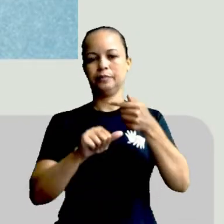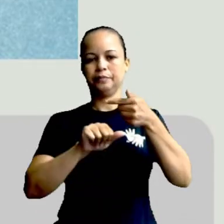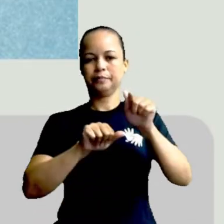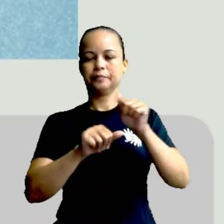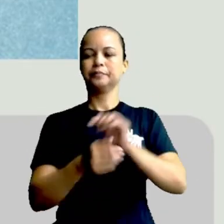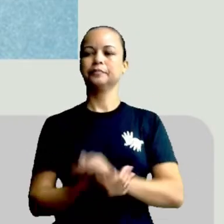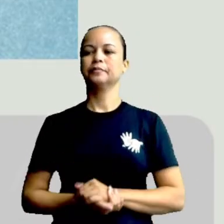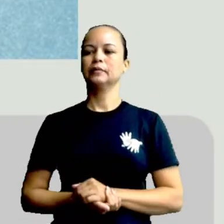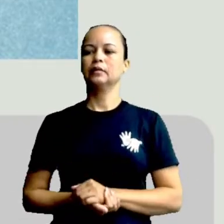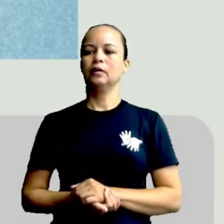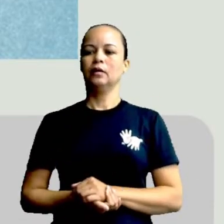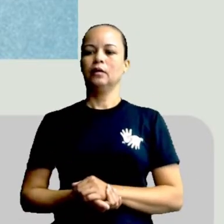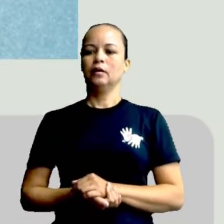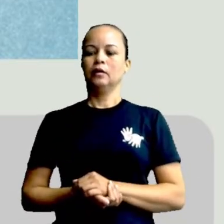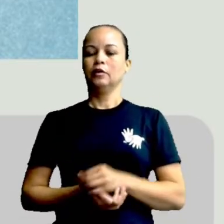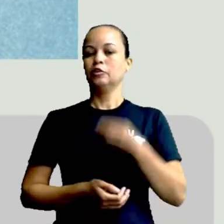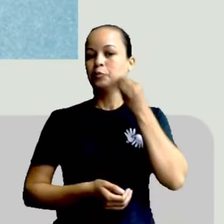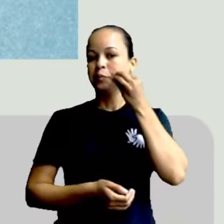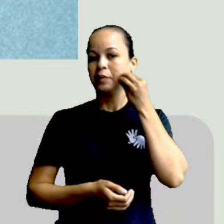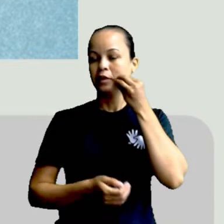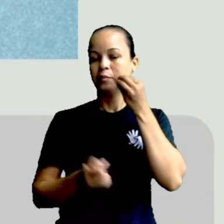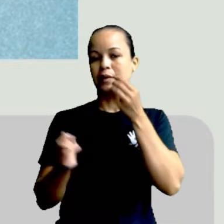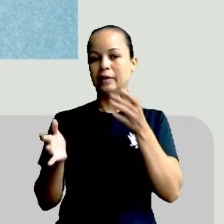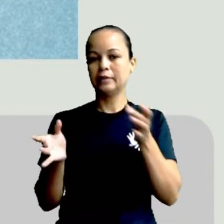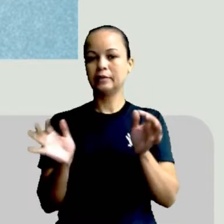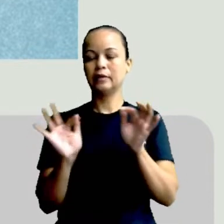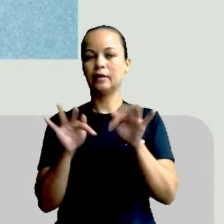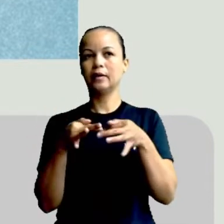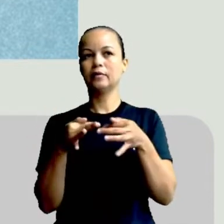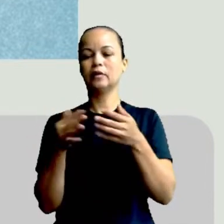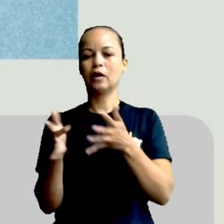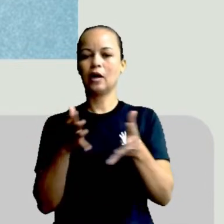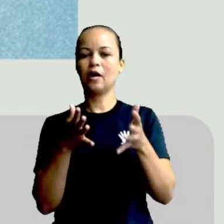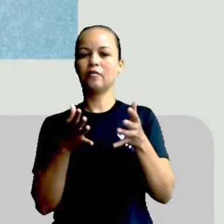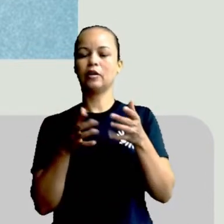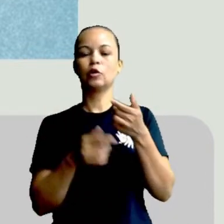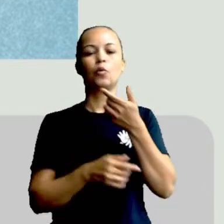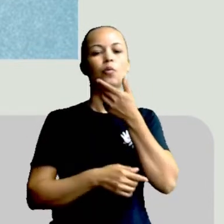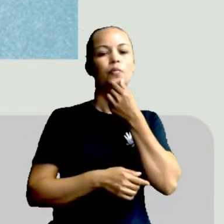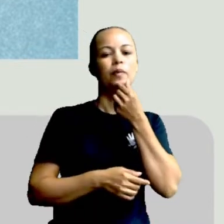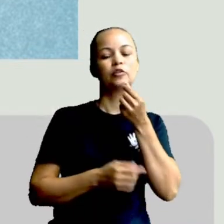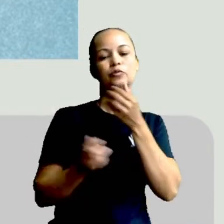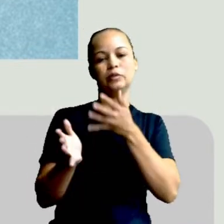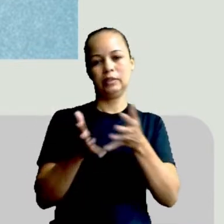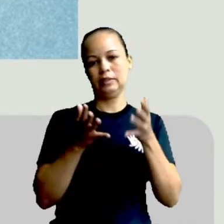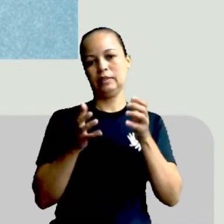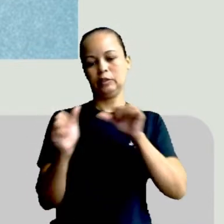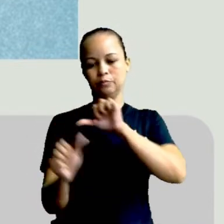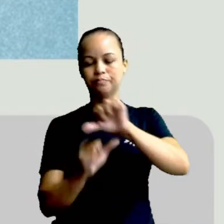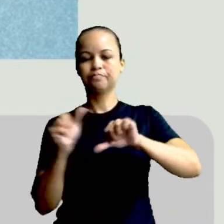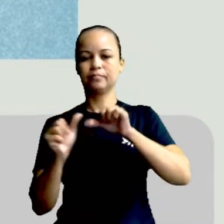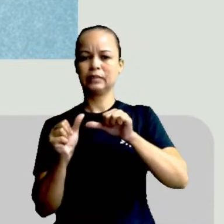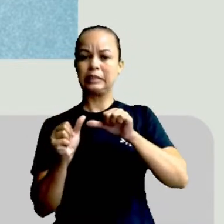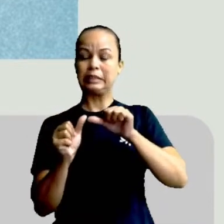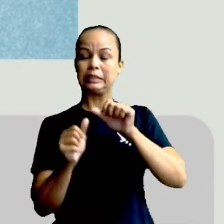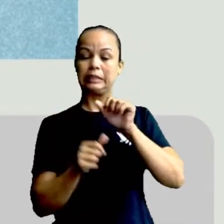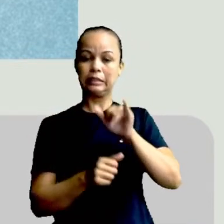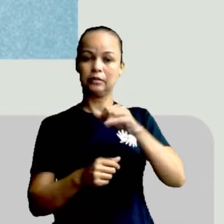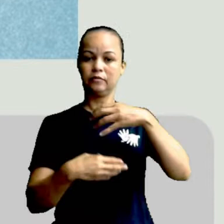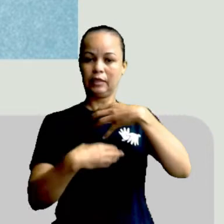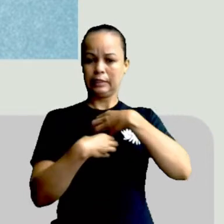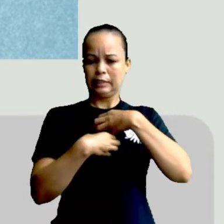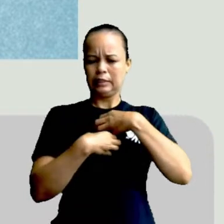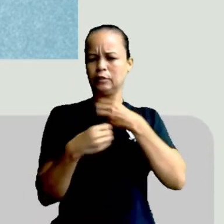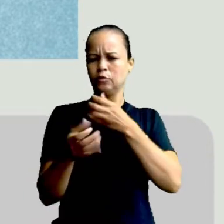vamos lá experimento alterar frase para uma palavra masculina assim como eu já introduzir aí para vocês se fizesse sentido